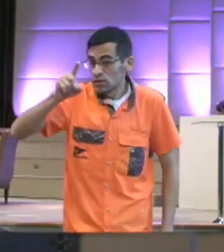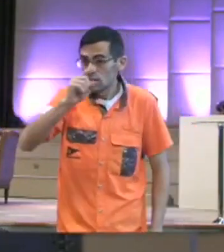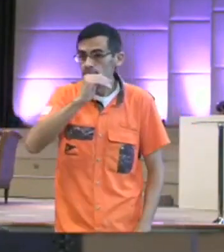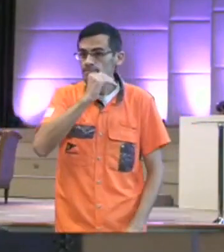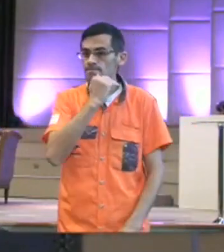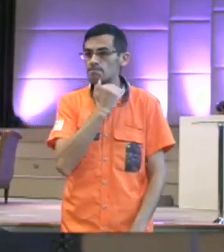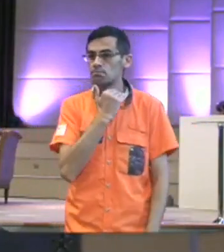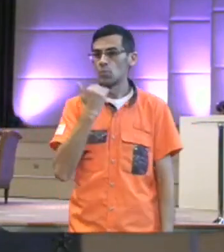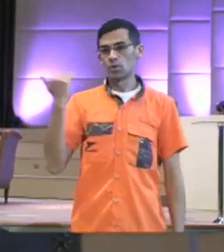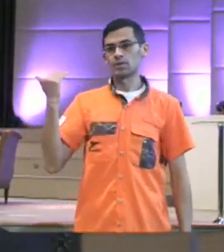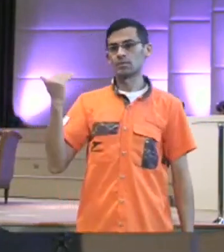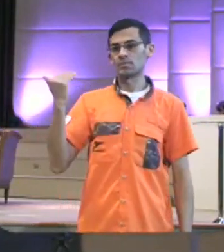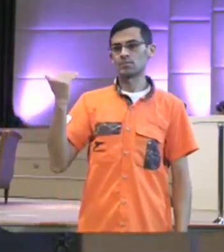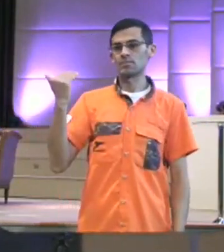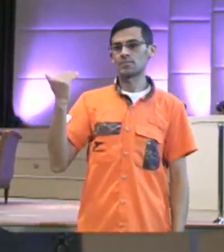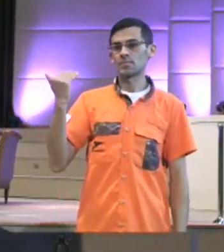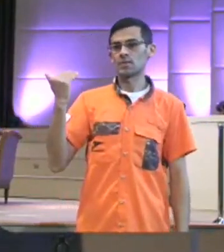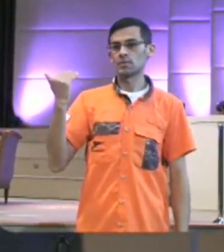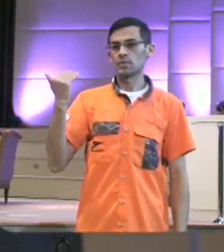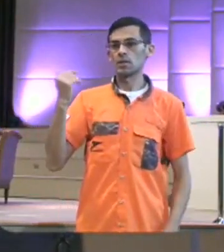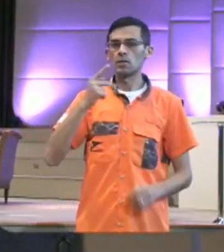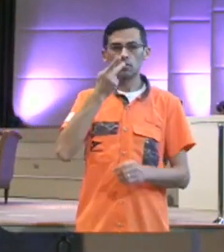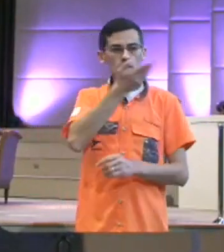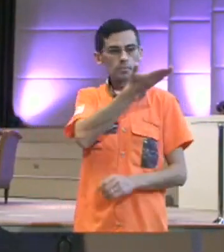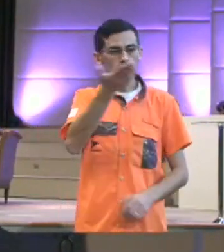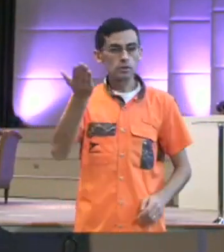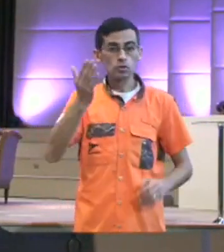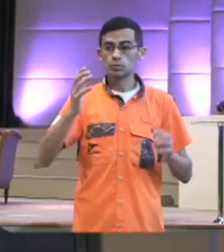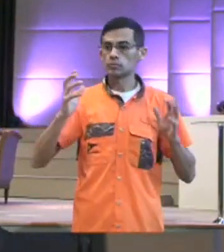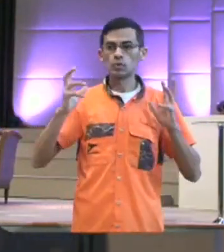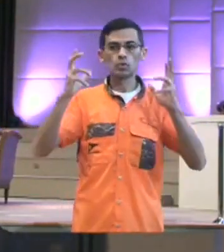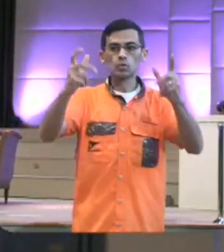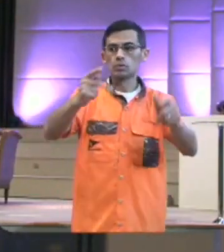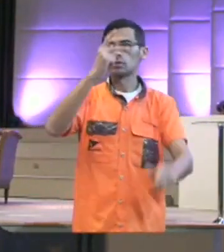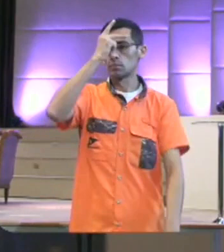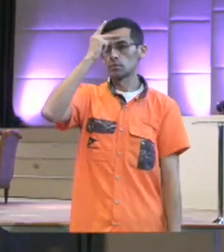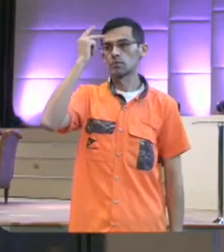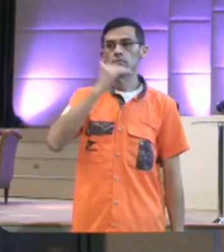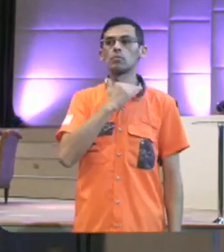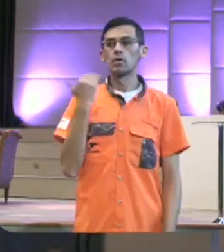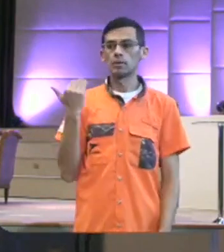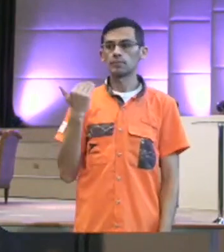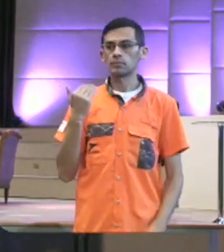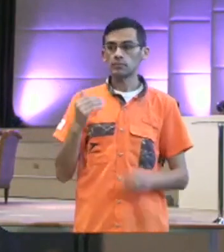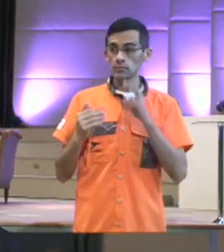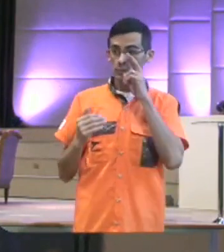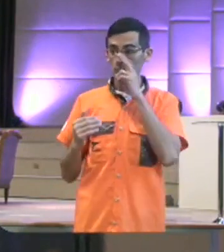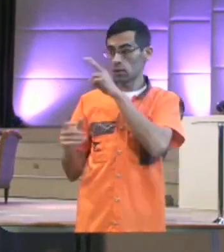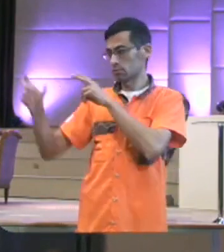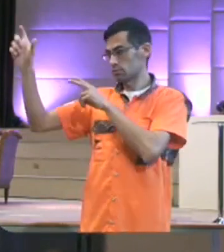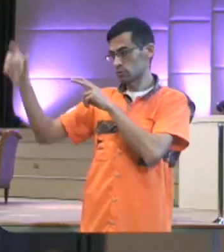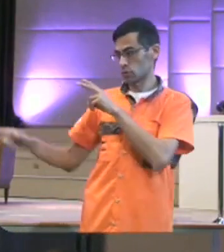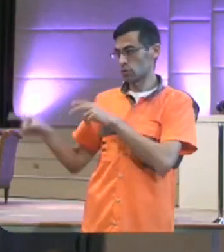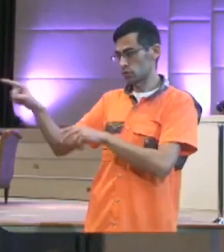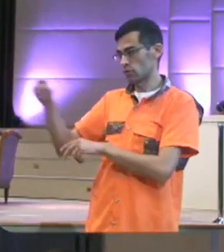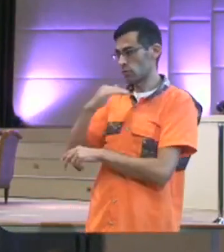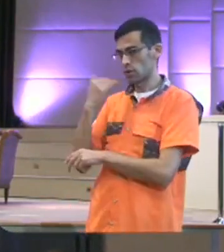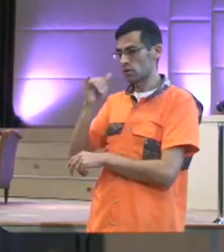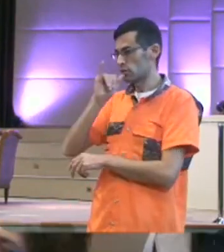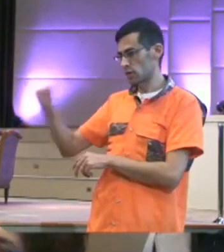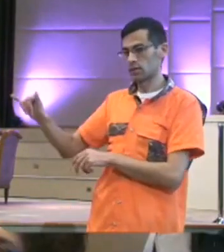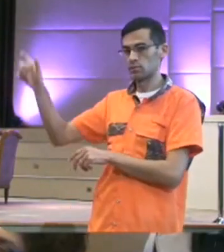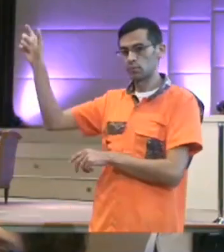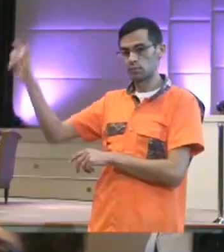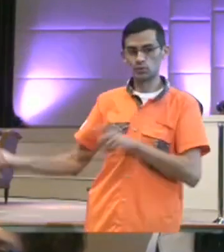sua morte, e eu vou dizer para você, todos nós vamos morrer. Pode olhar para quem está perto de você e dizer: você vai